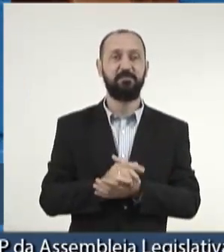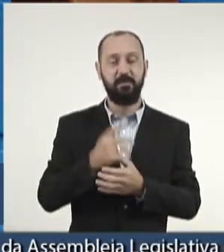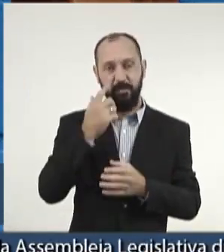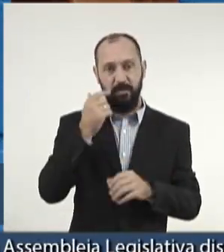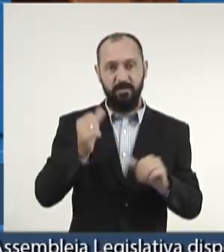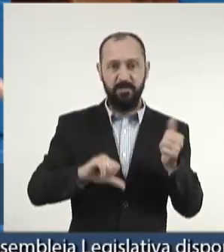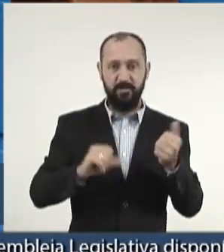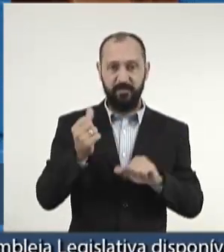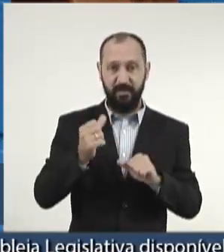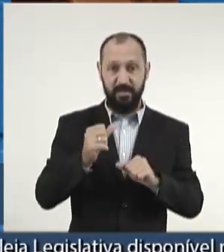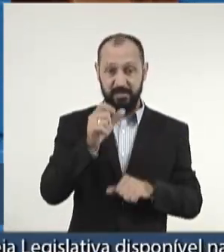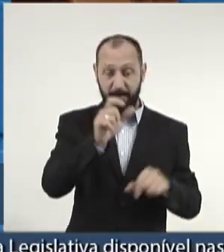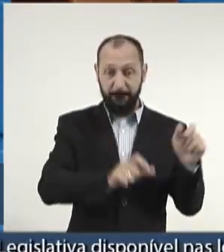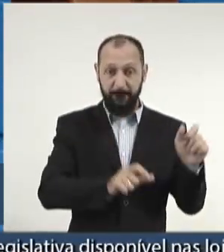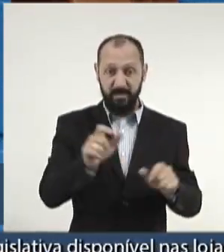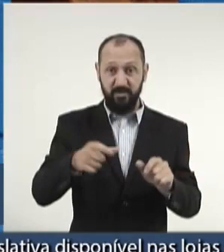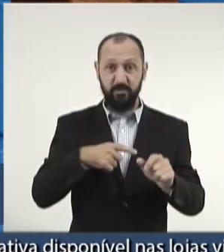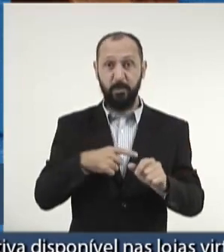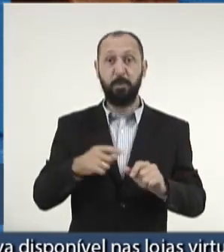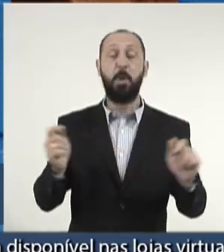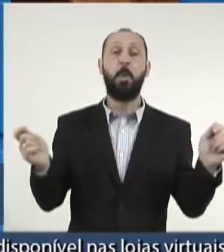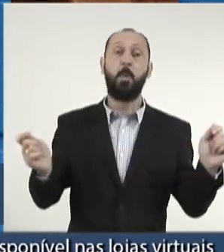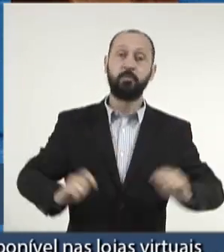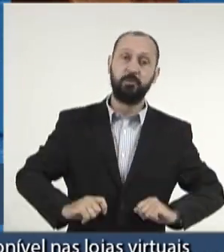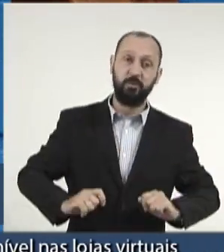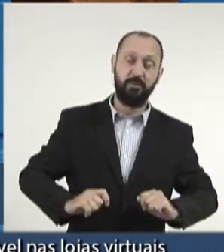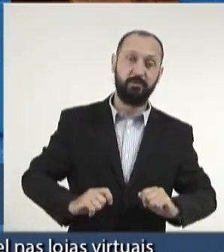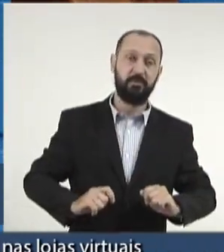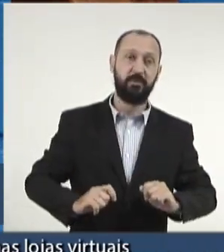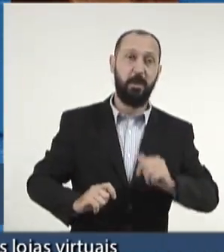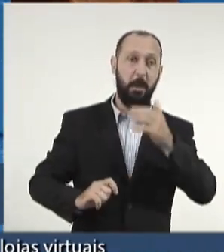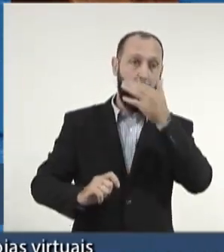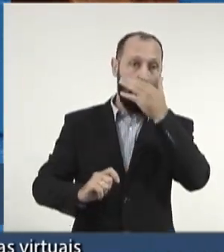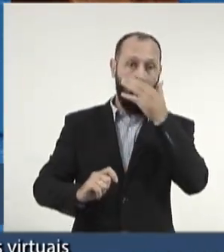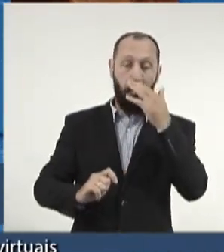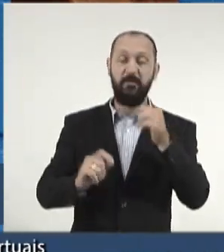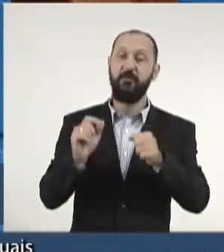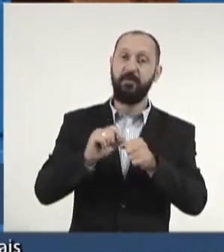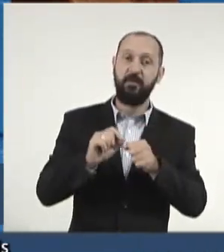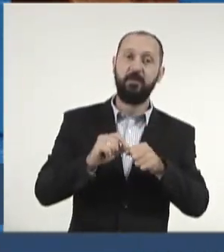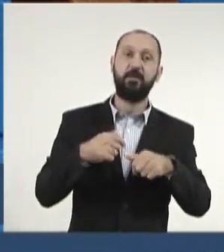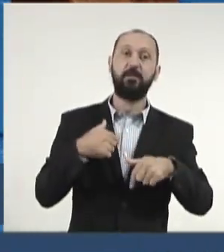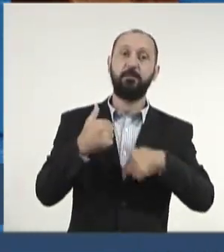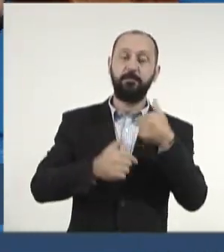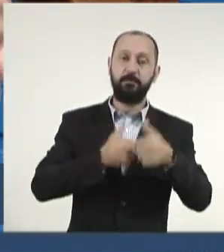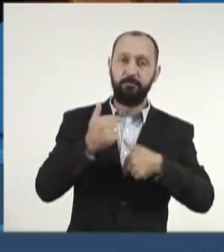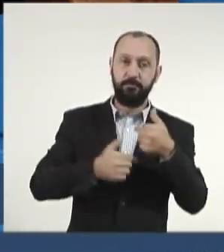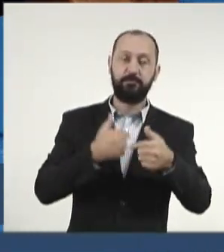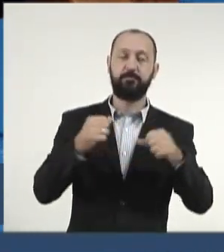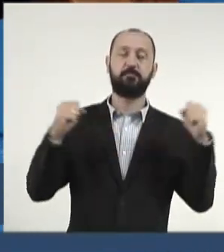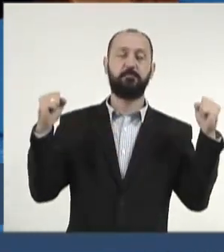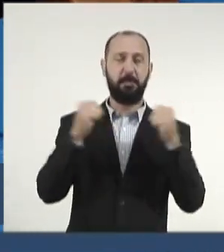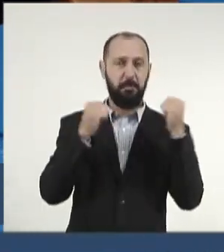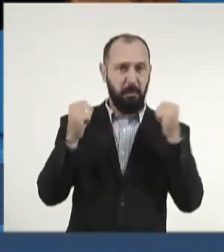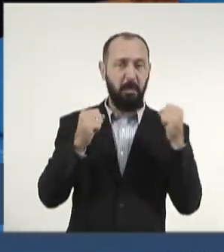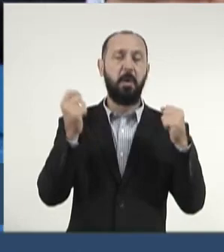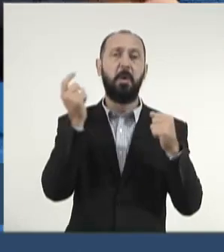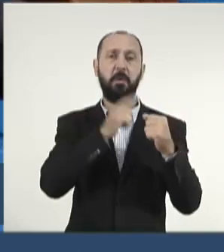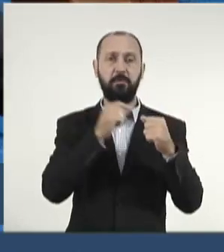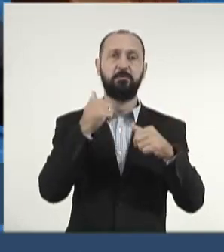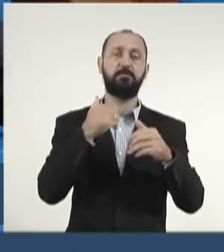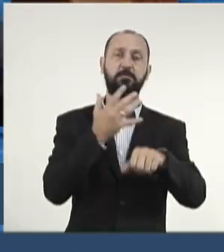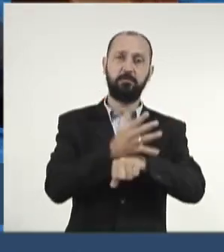apurar se aquele candidato está em condições de realizar atividades depois no exercício da